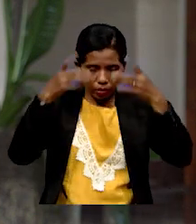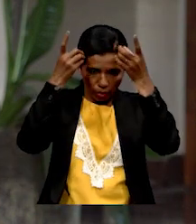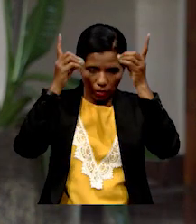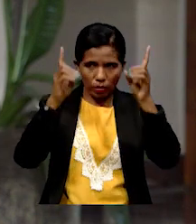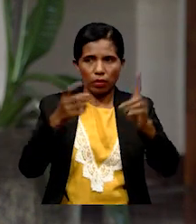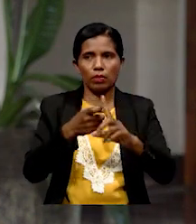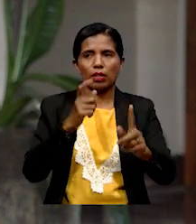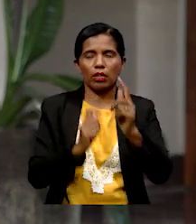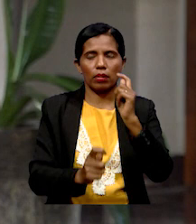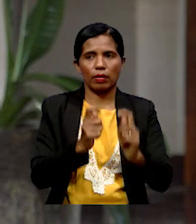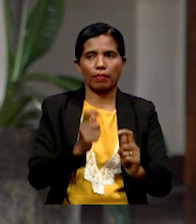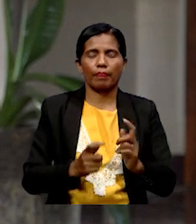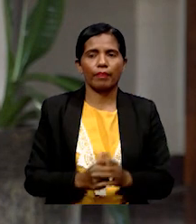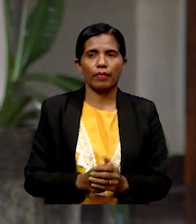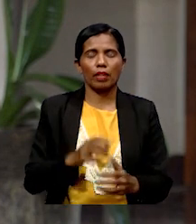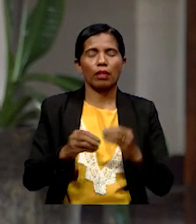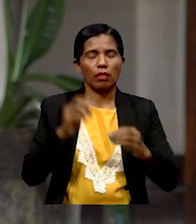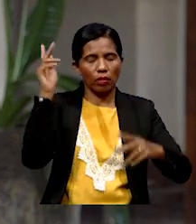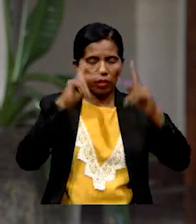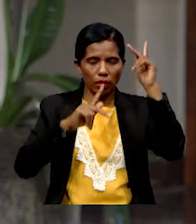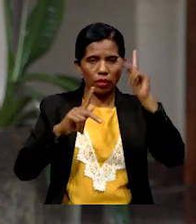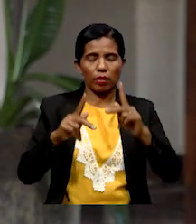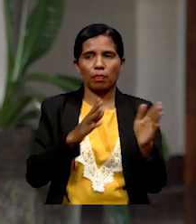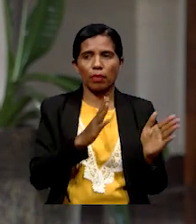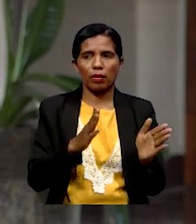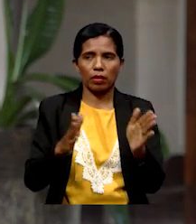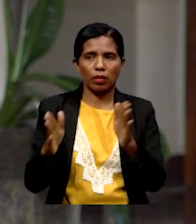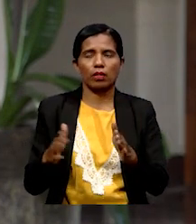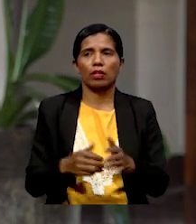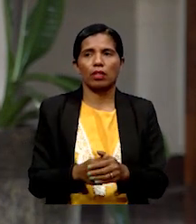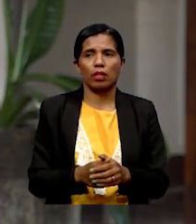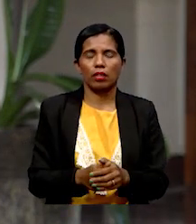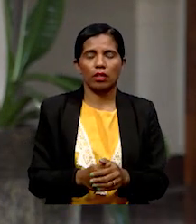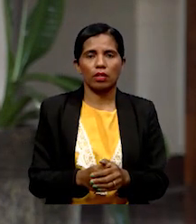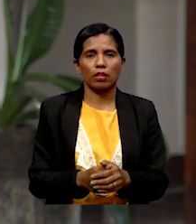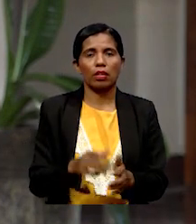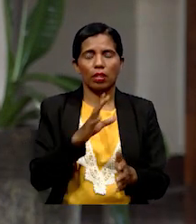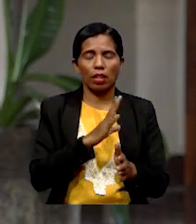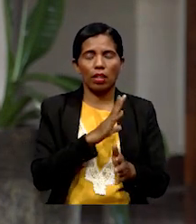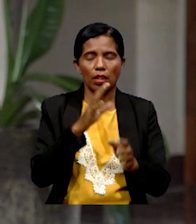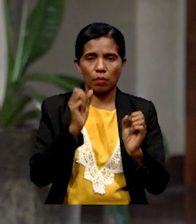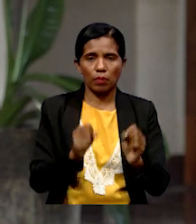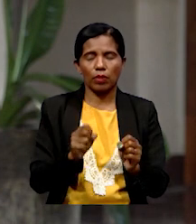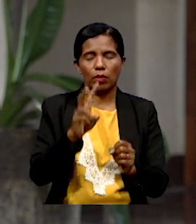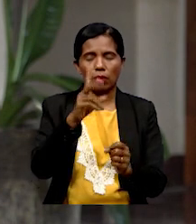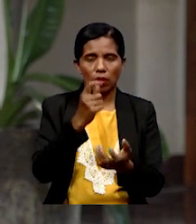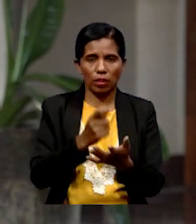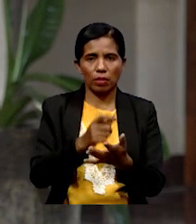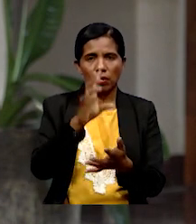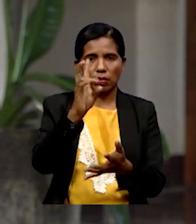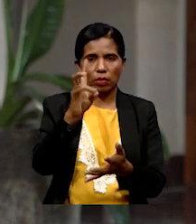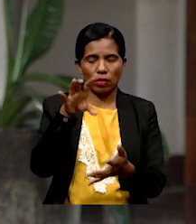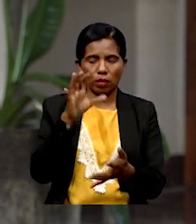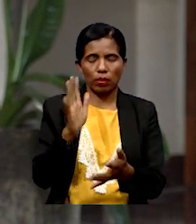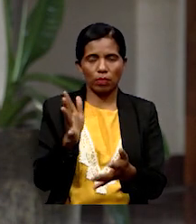tribunal. Além de neco no bacaso entrada processo normal, pendente hamutu krihun rua atus hitu limanulu,